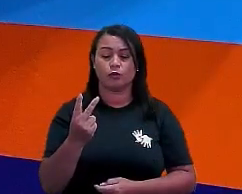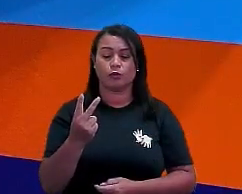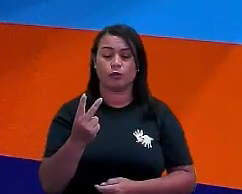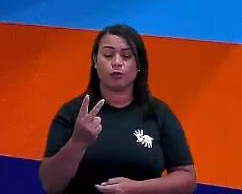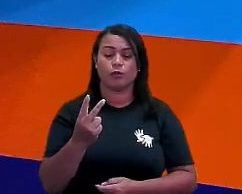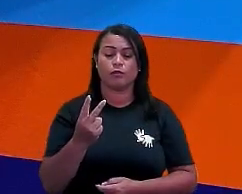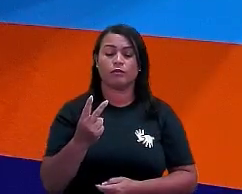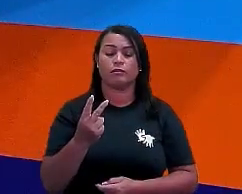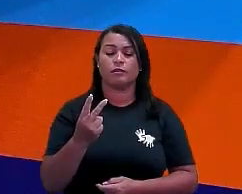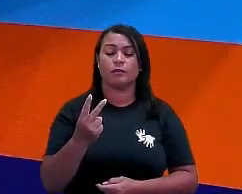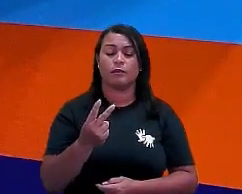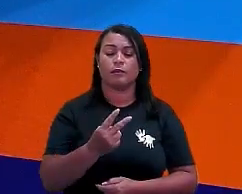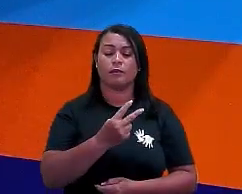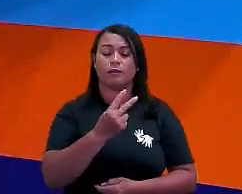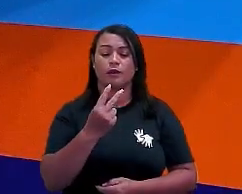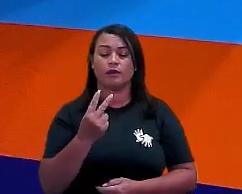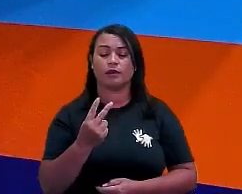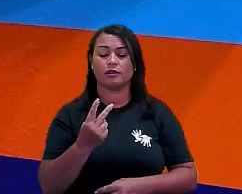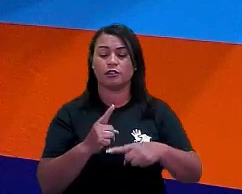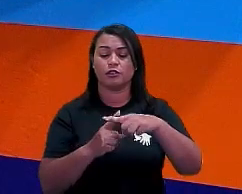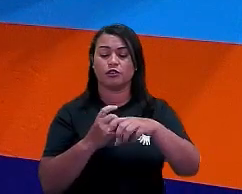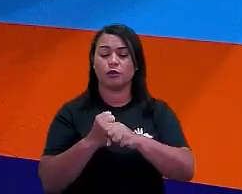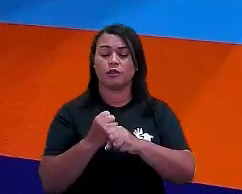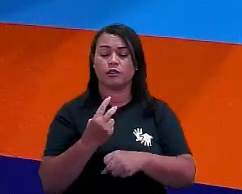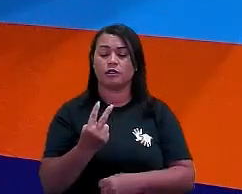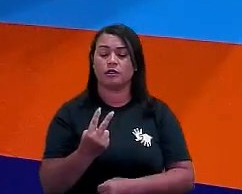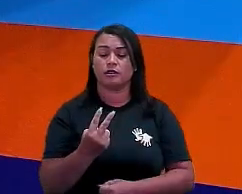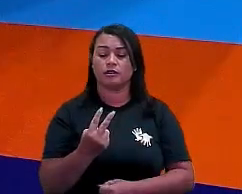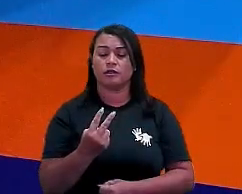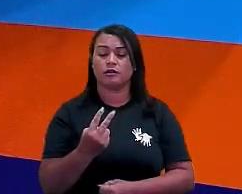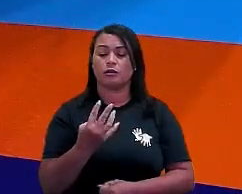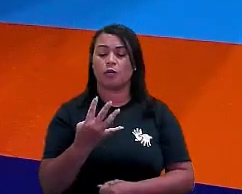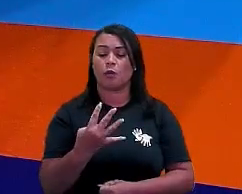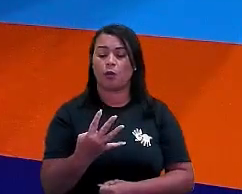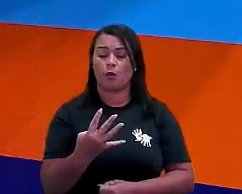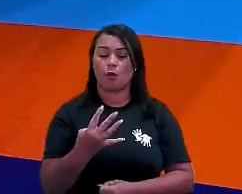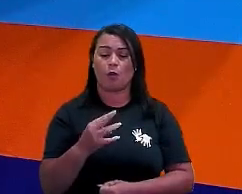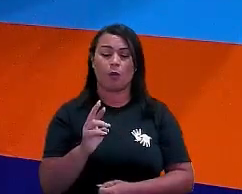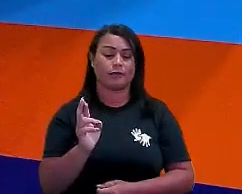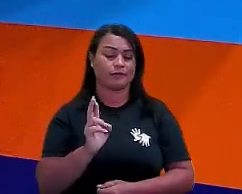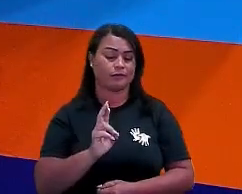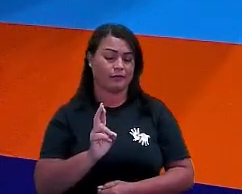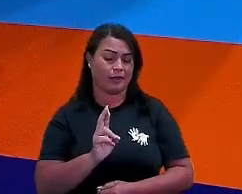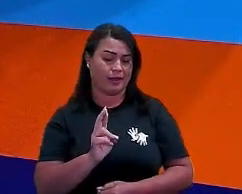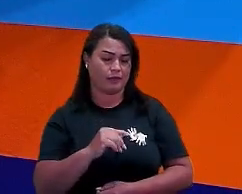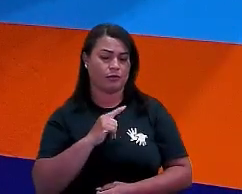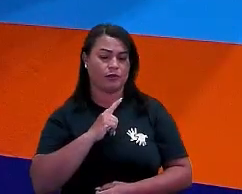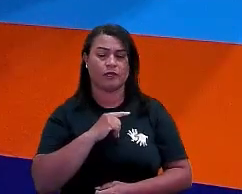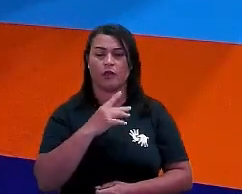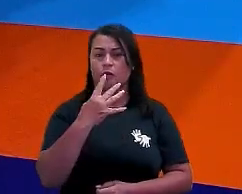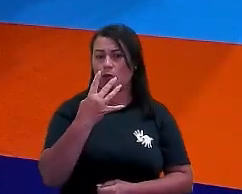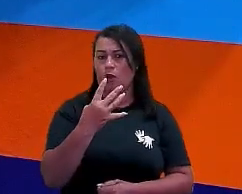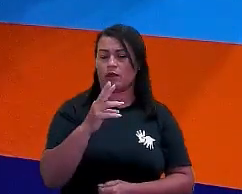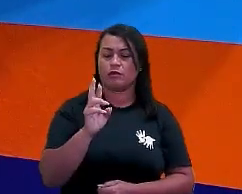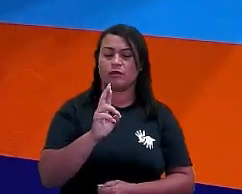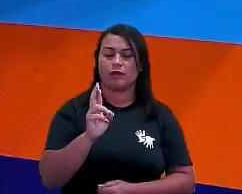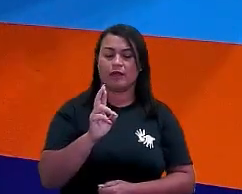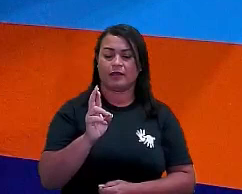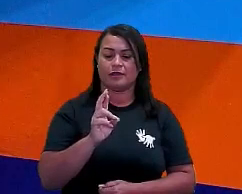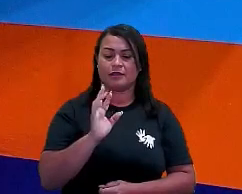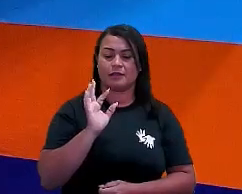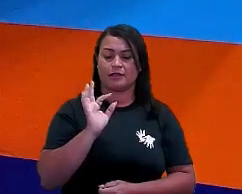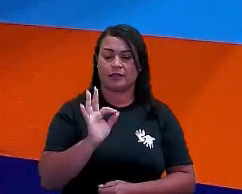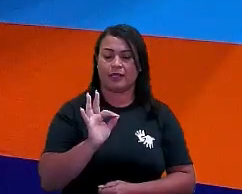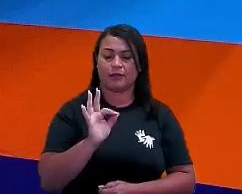mais 1, 2. 2 mais 2, 4. Então, aqui a gente vai ter R$4,